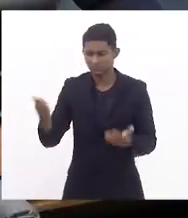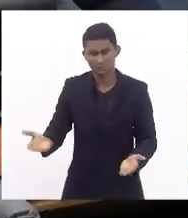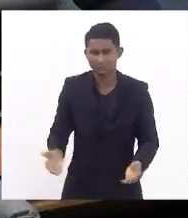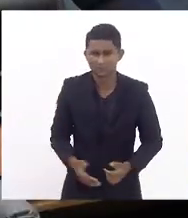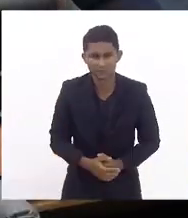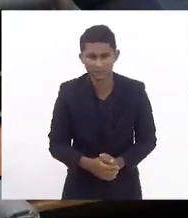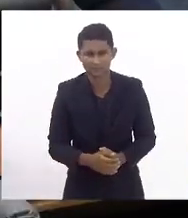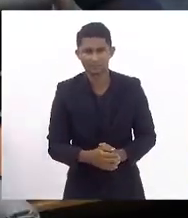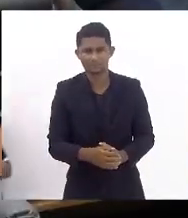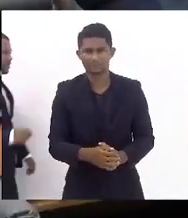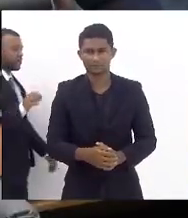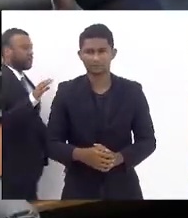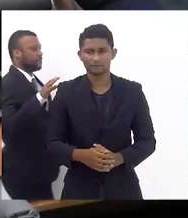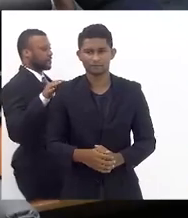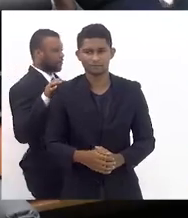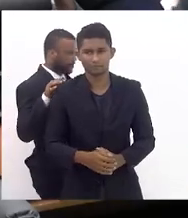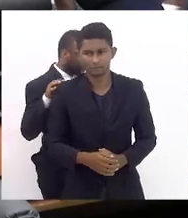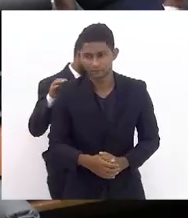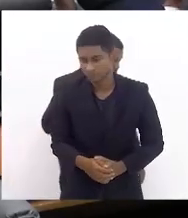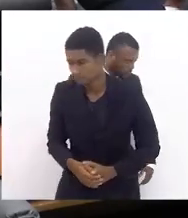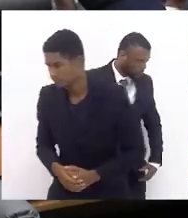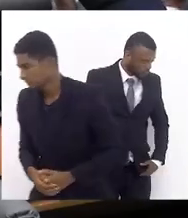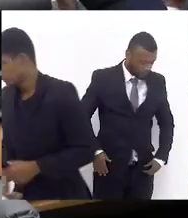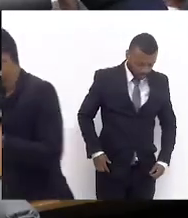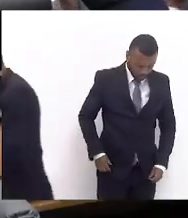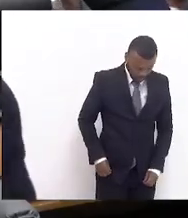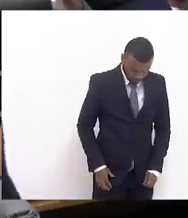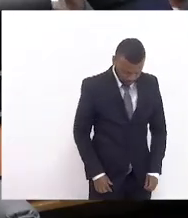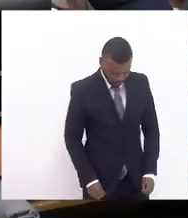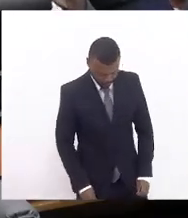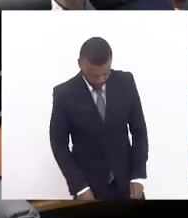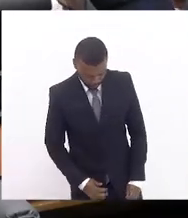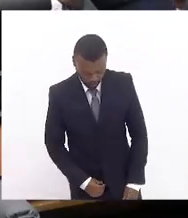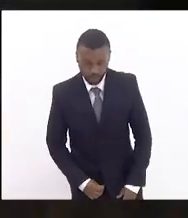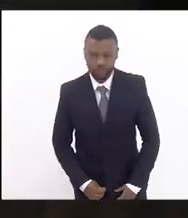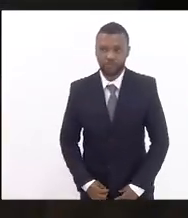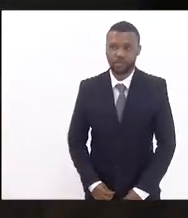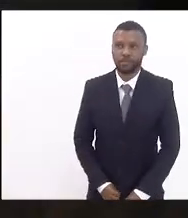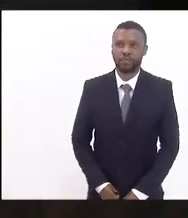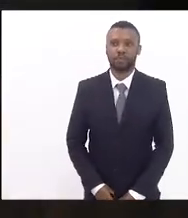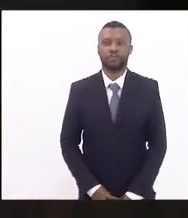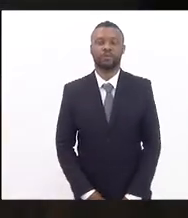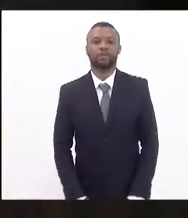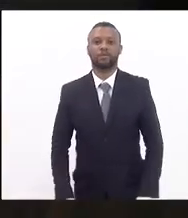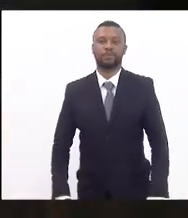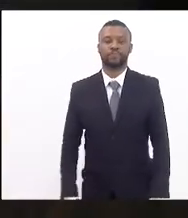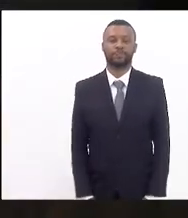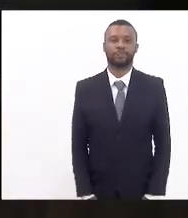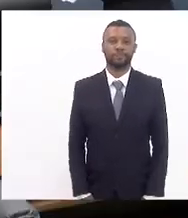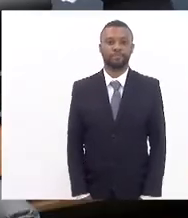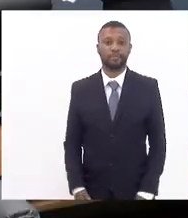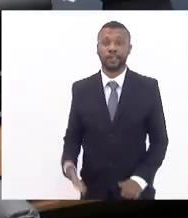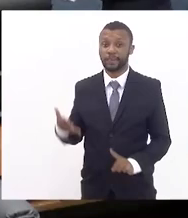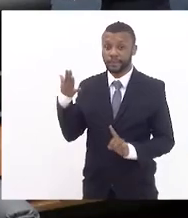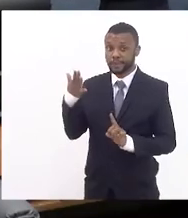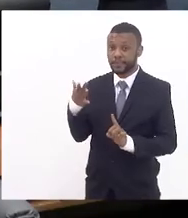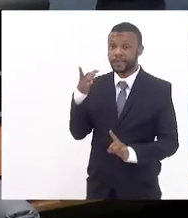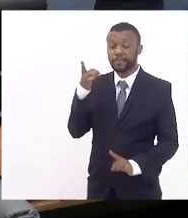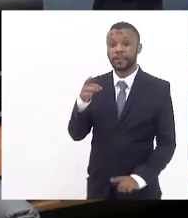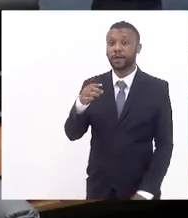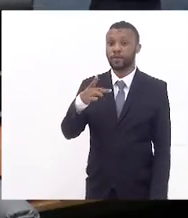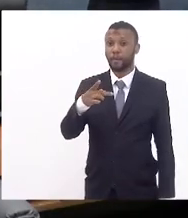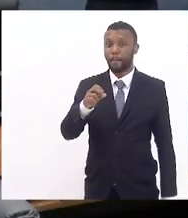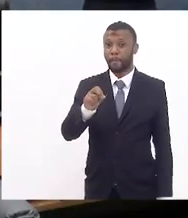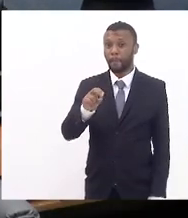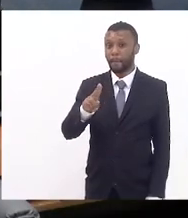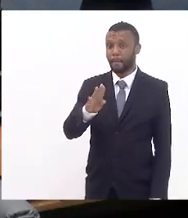eu. Deputada Rejane. Presidente. Um instante, tia. Deputado Paulo Bento, por favor. Presidente,